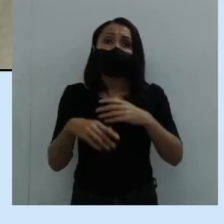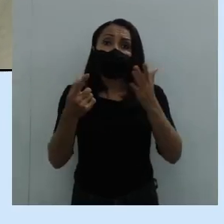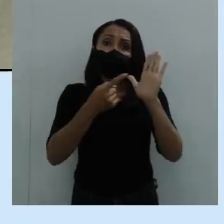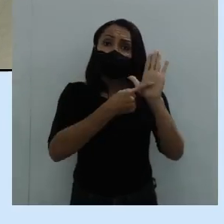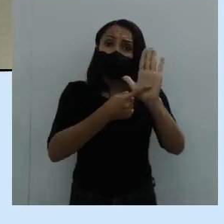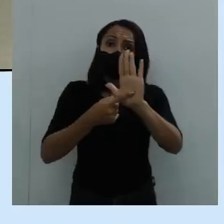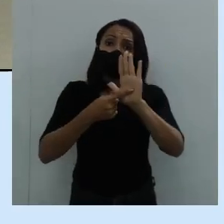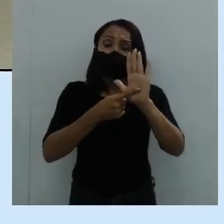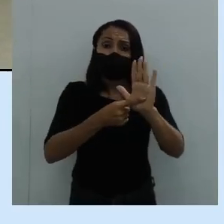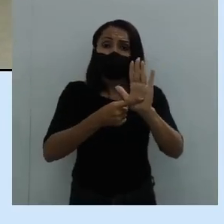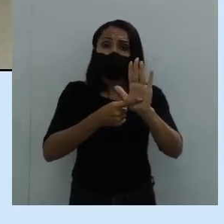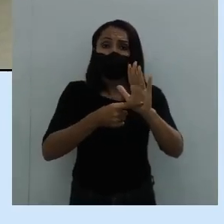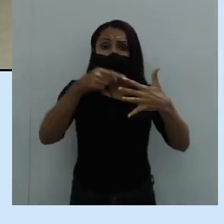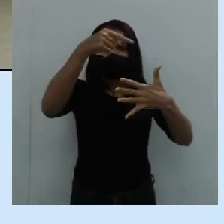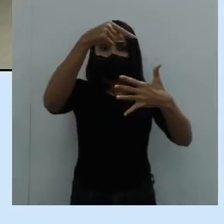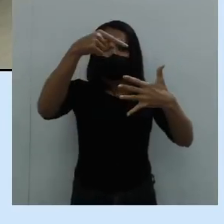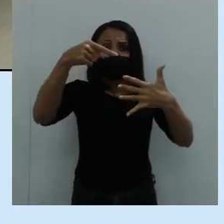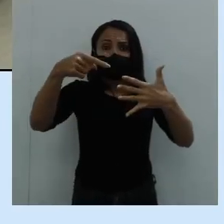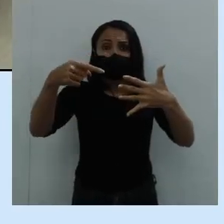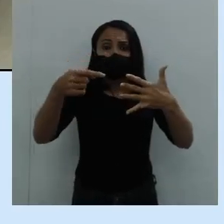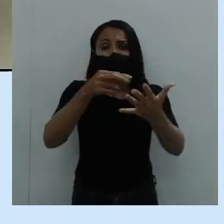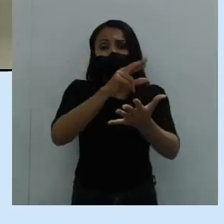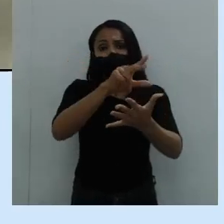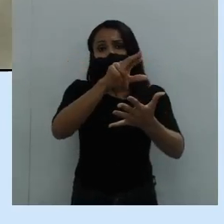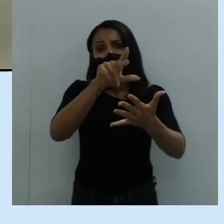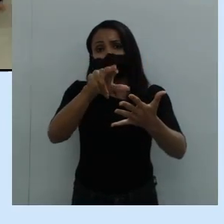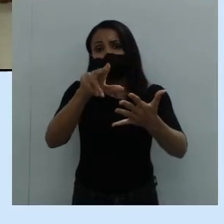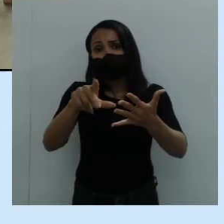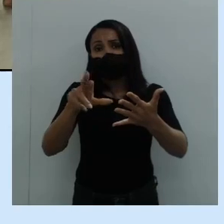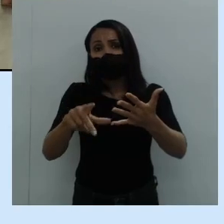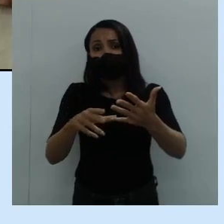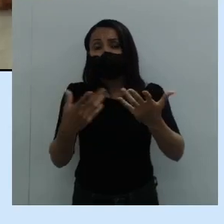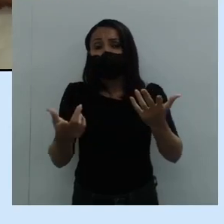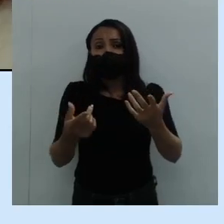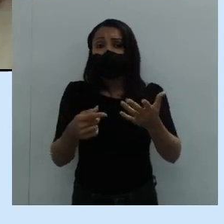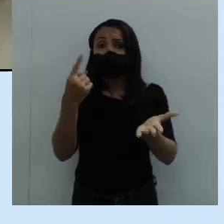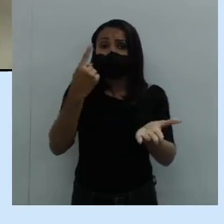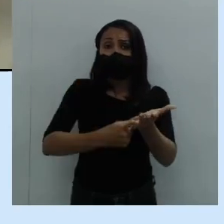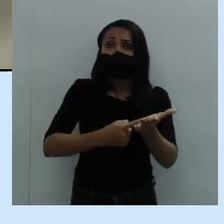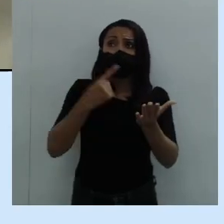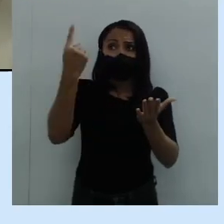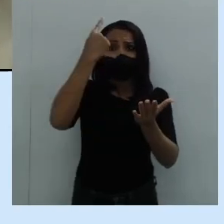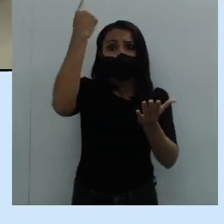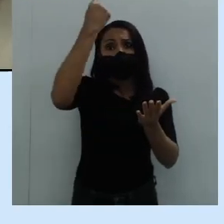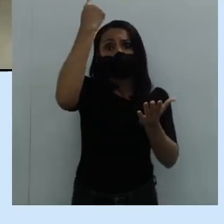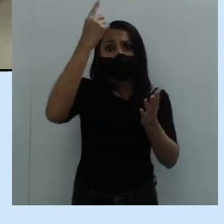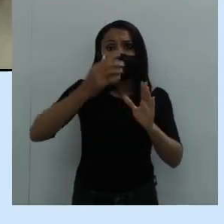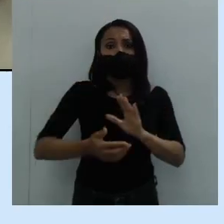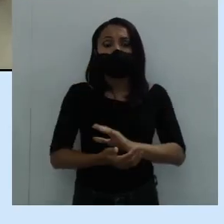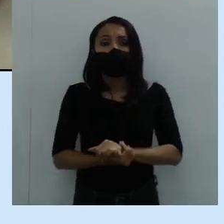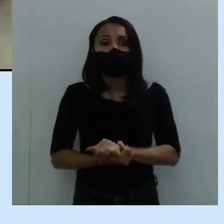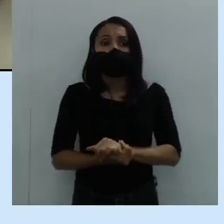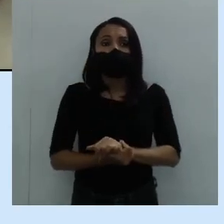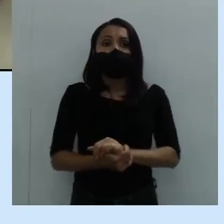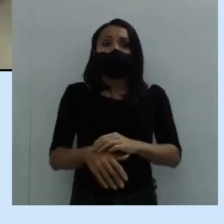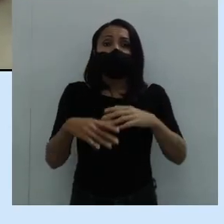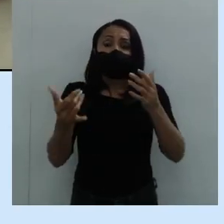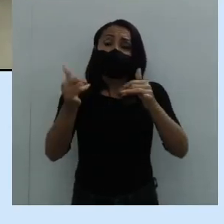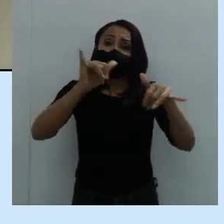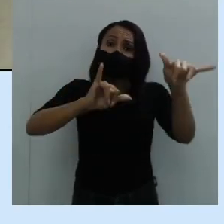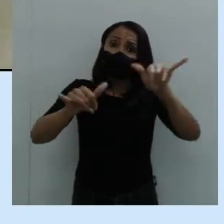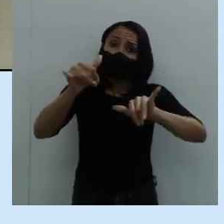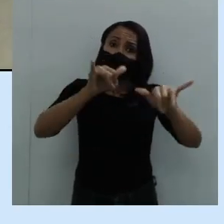apresentar variações de acordo aí com a altitude. Então, as alterações na constituição química do